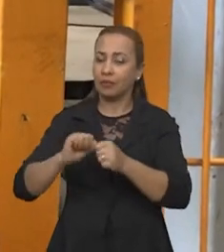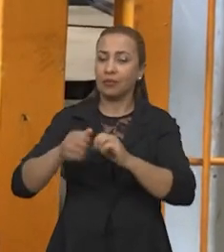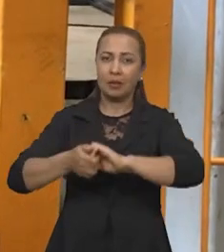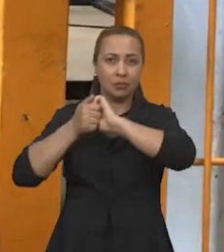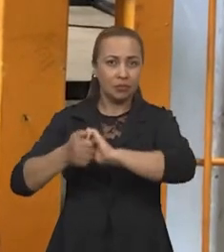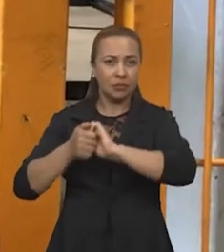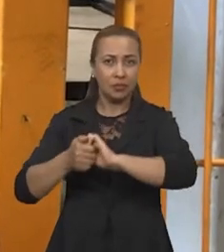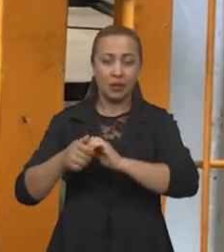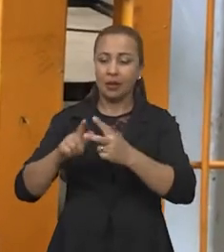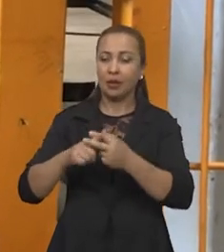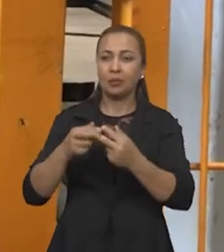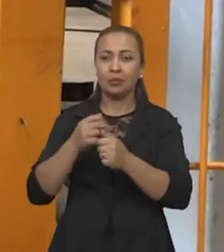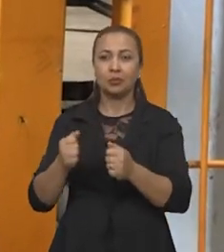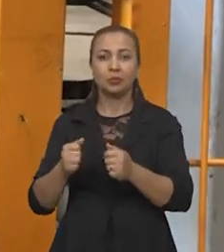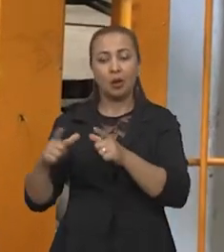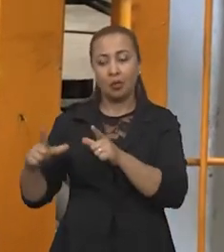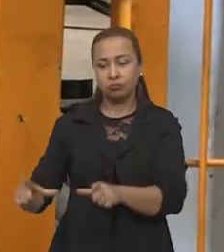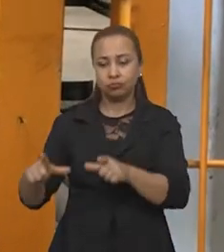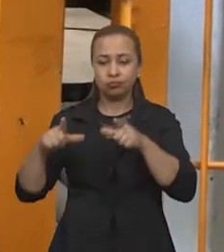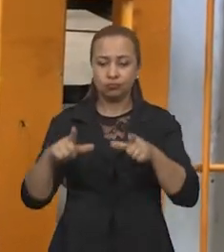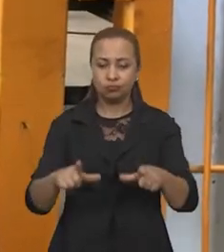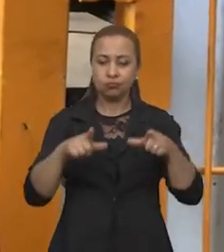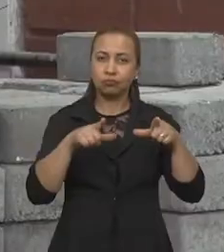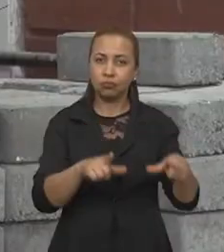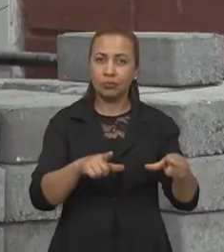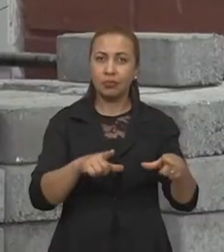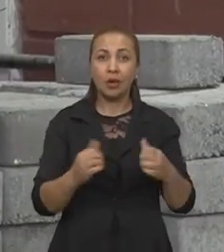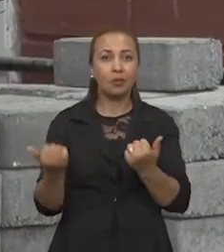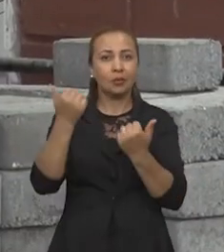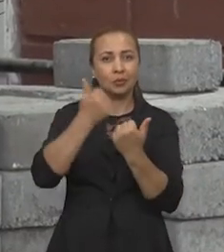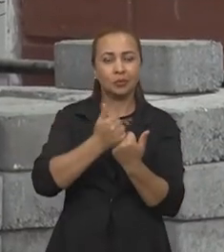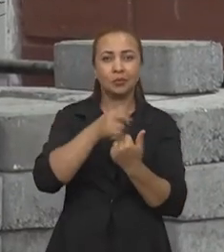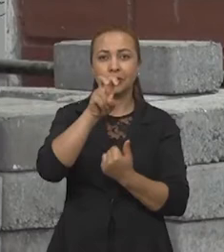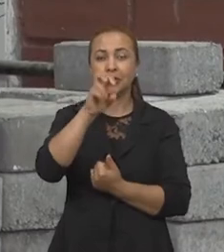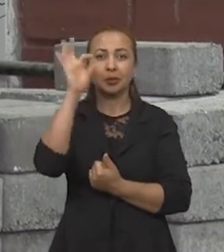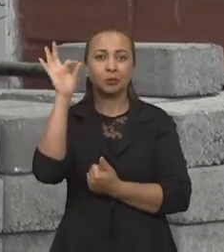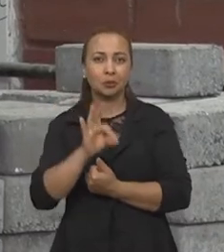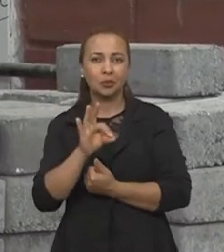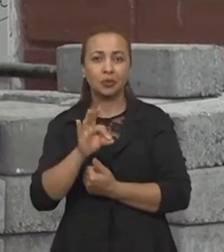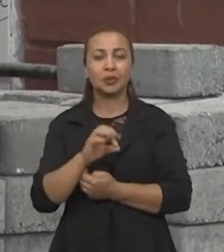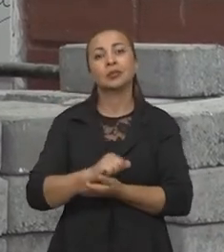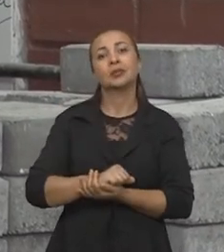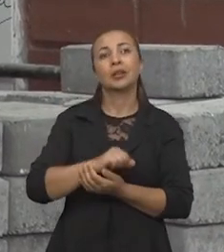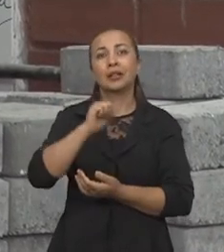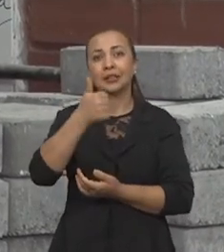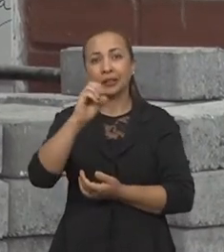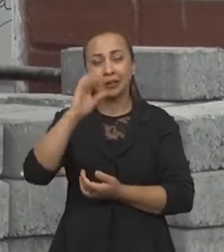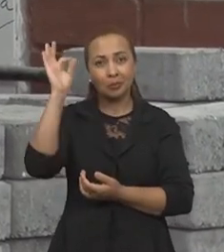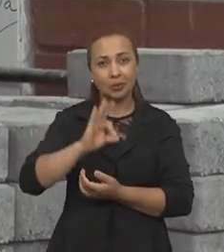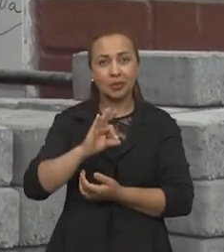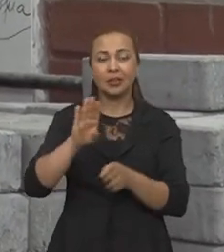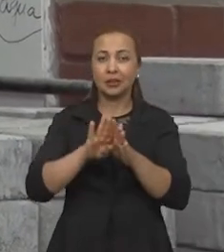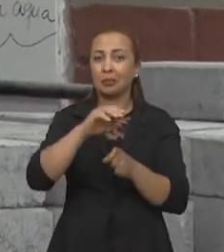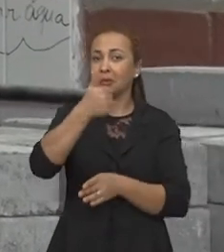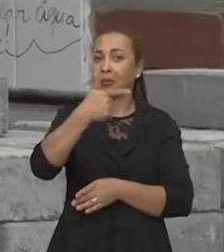parceria e produzir esse bloco de piso com substituição em 5%,